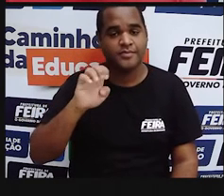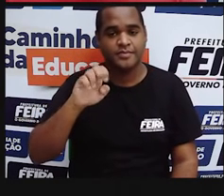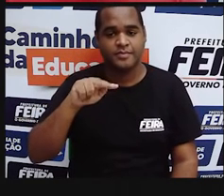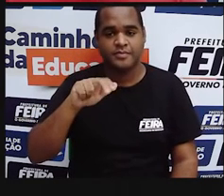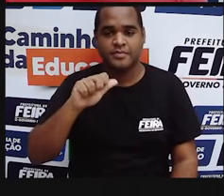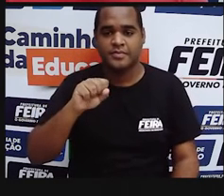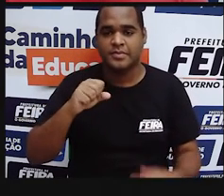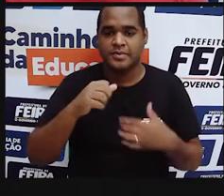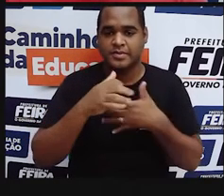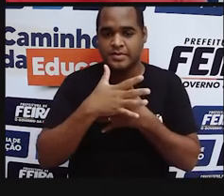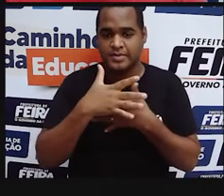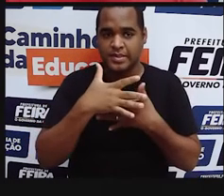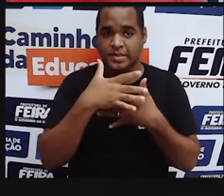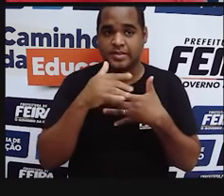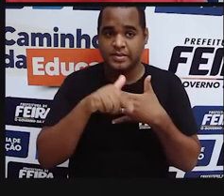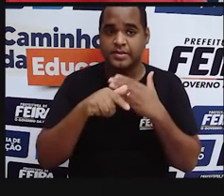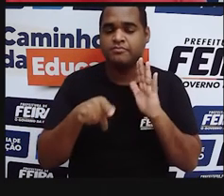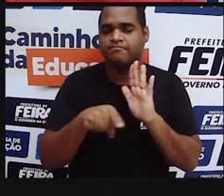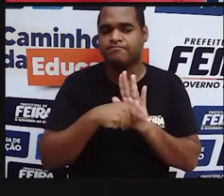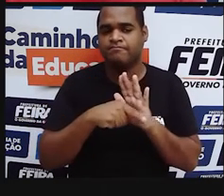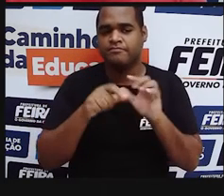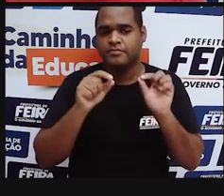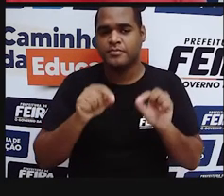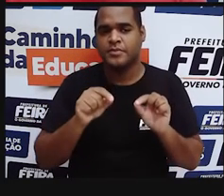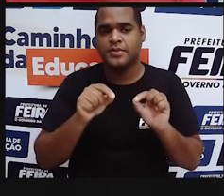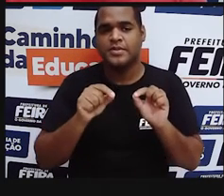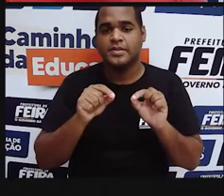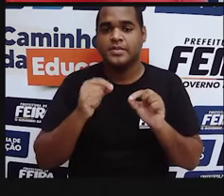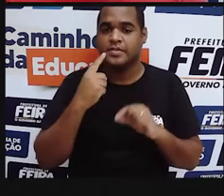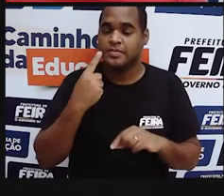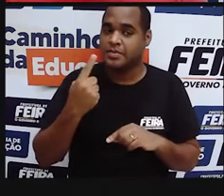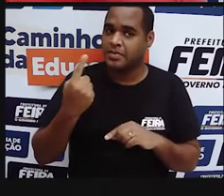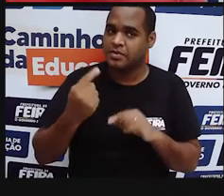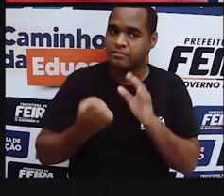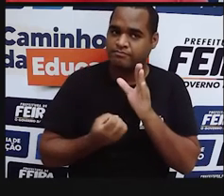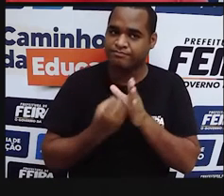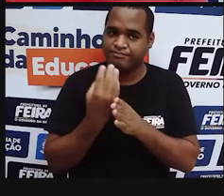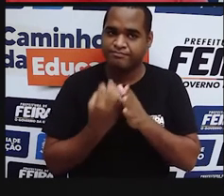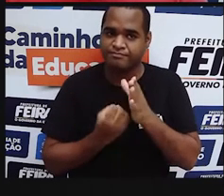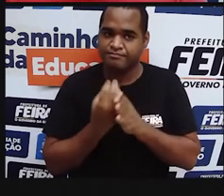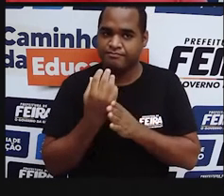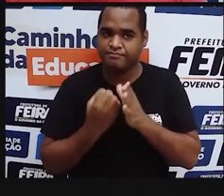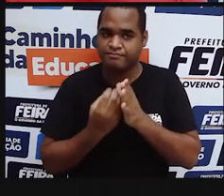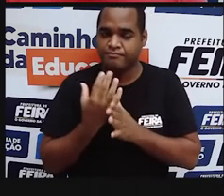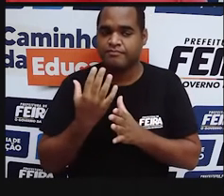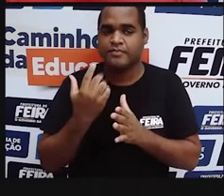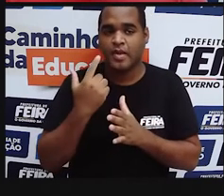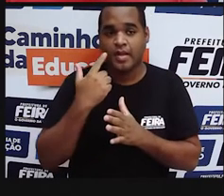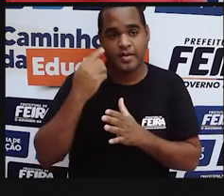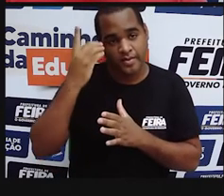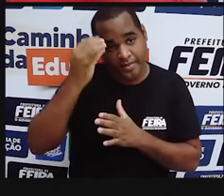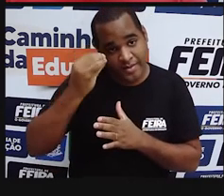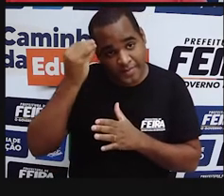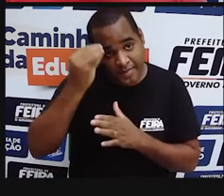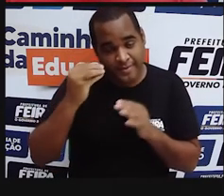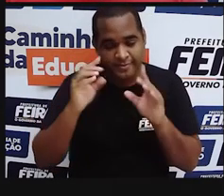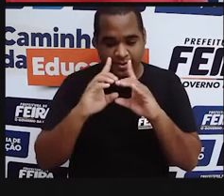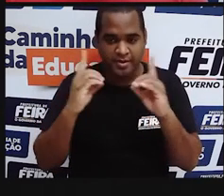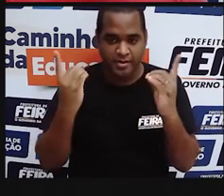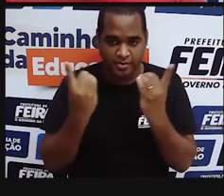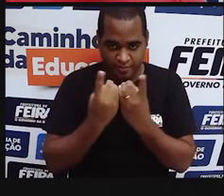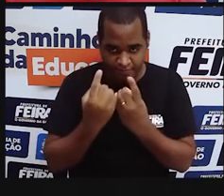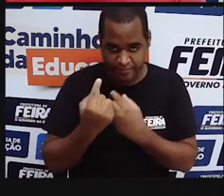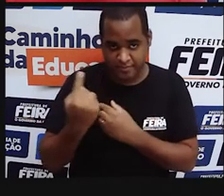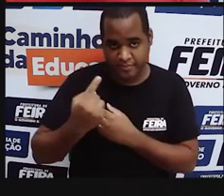de Atenas, que é a cidade onde primeiro surgiu a experiência democrática.